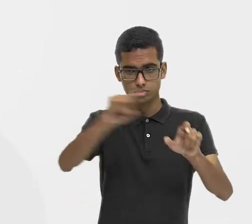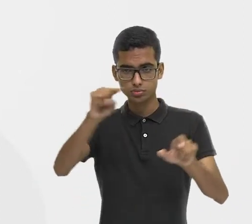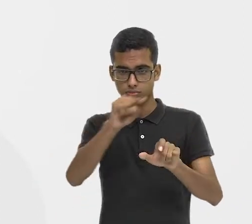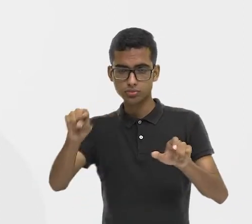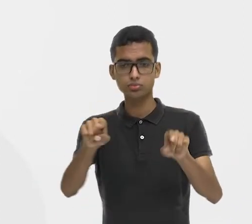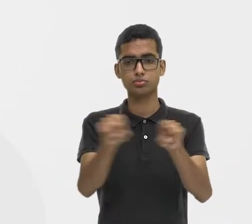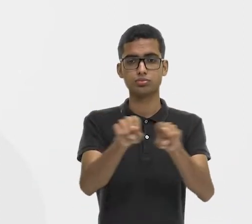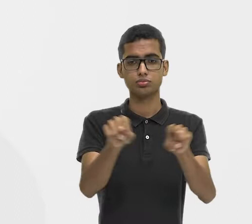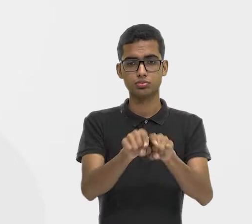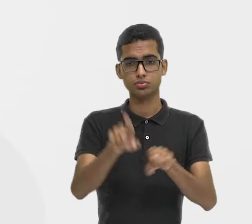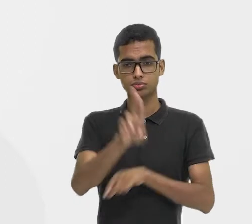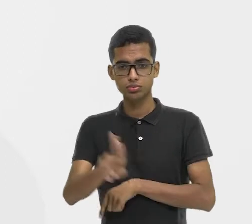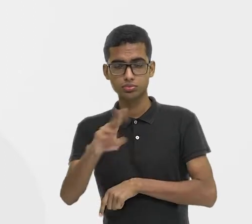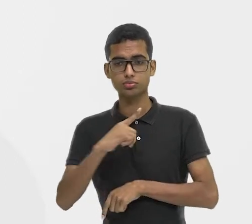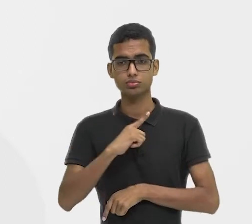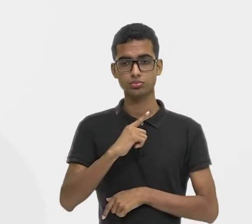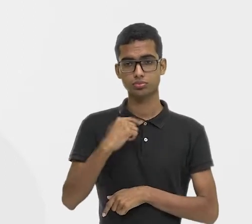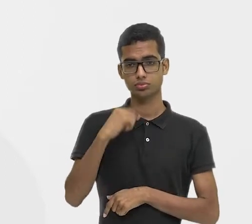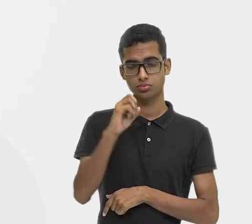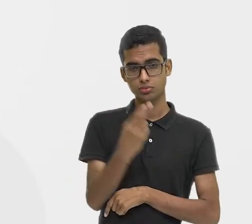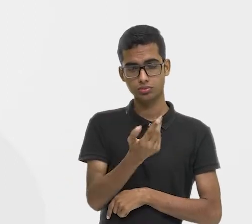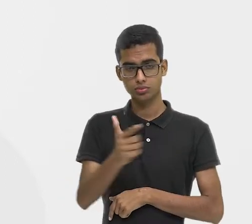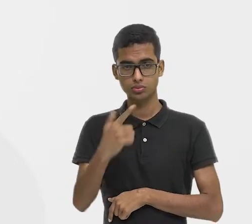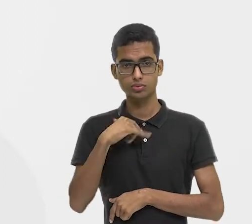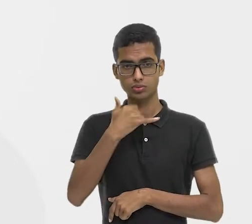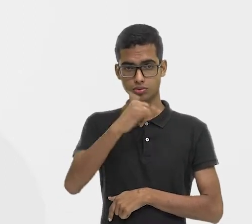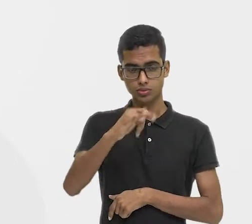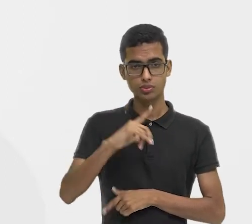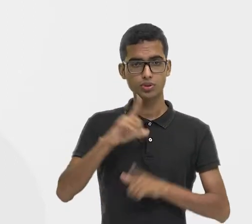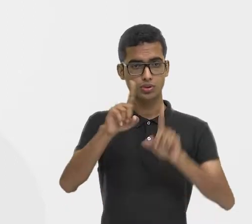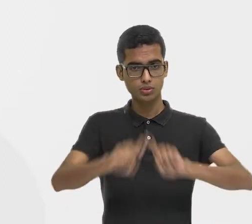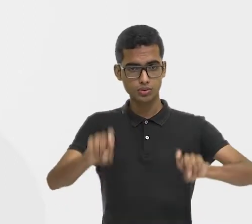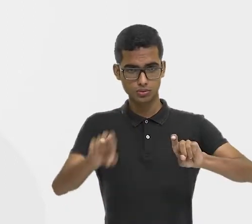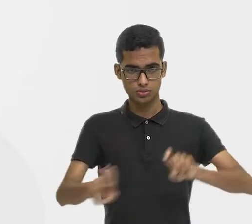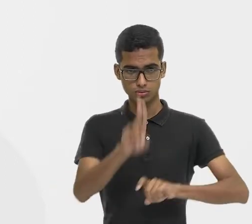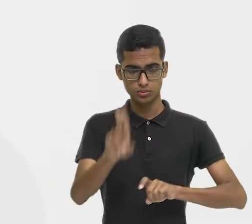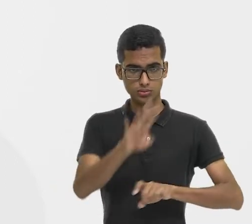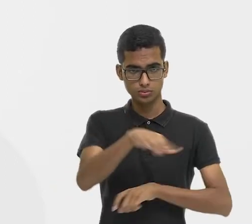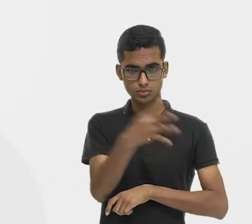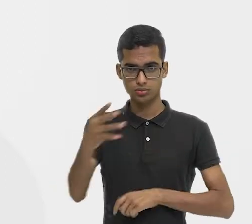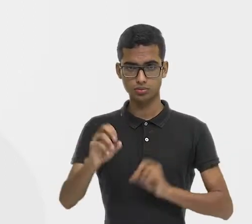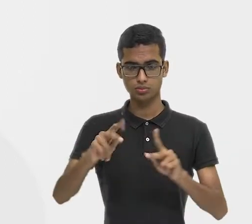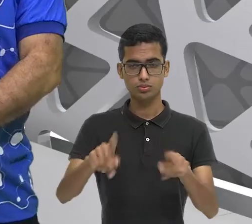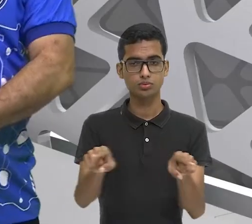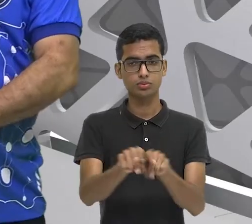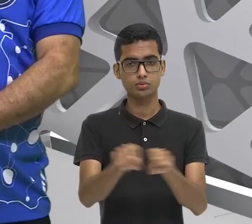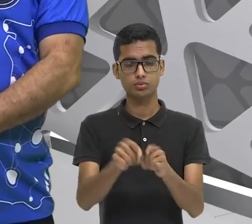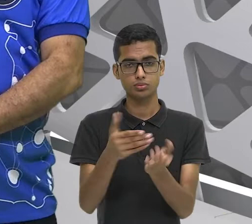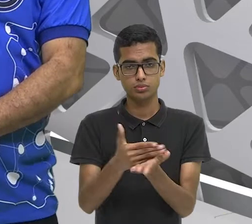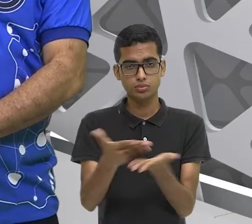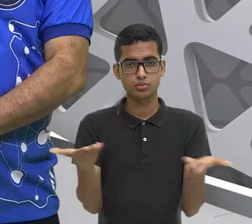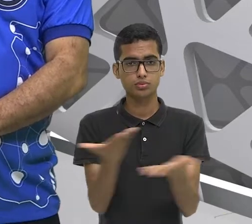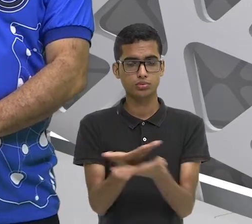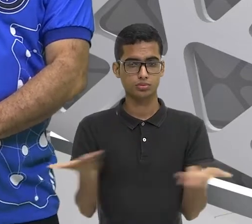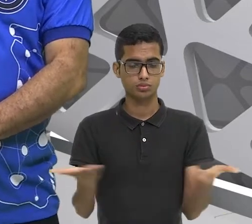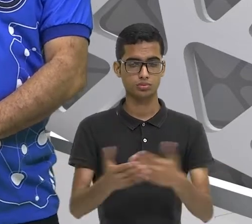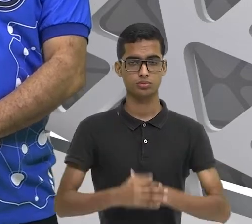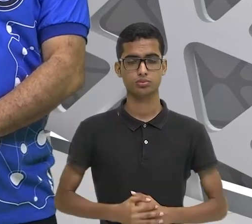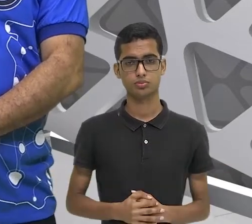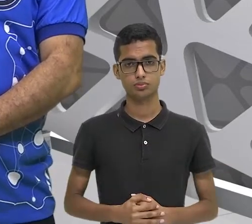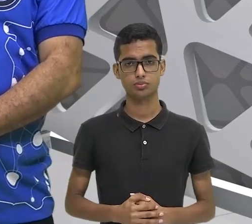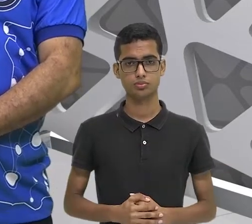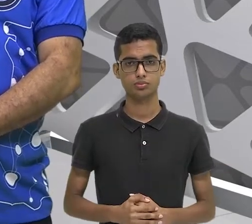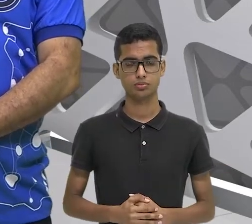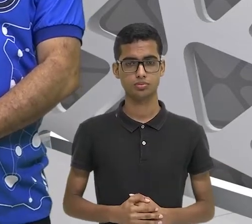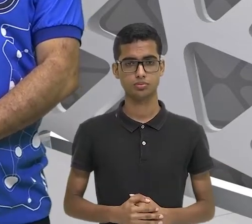setores e linhas, com ou sem o uso de planilhas eletrônicas. Beleza, pessoal? Então, dito tudo isto,